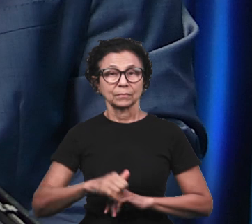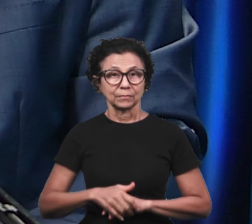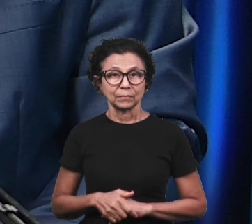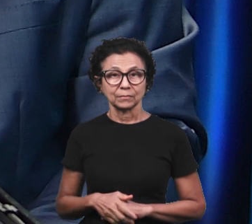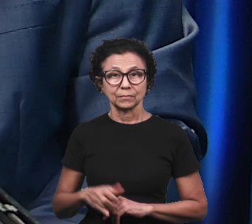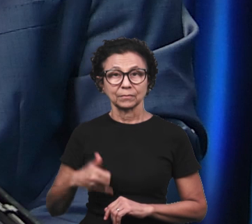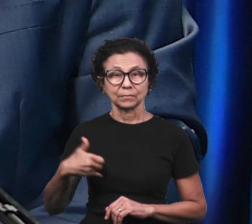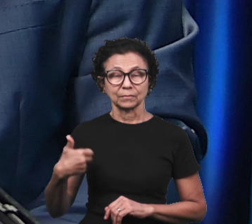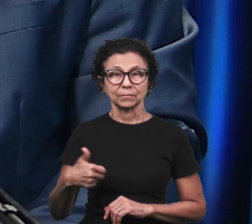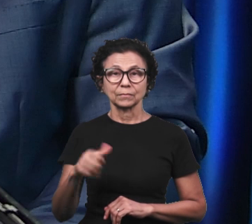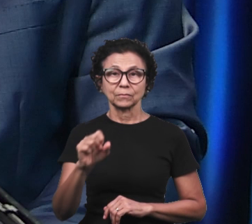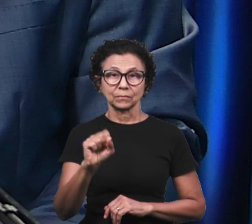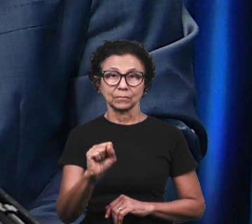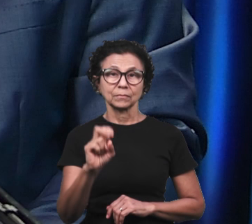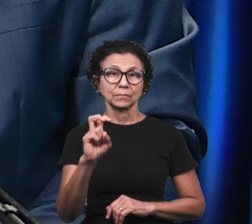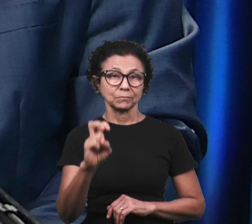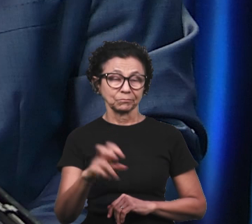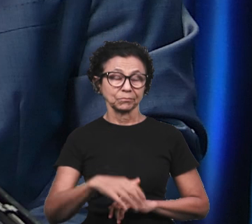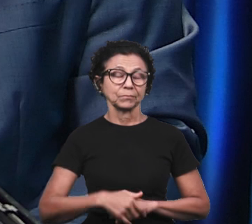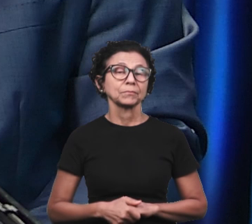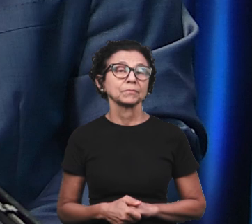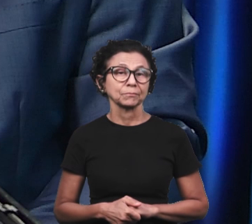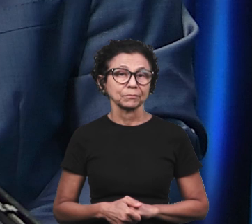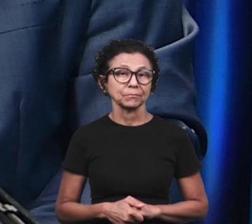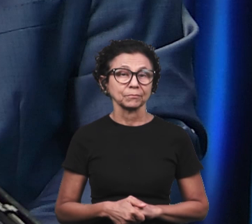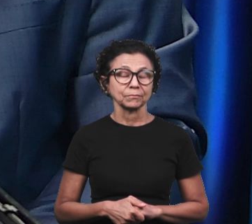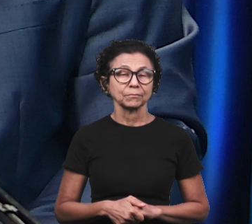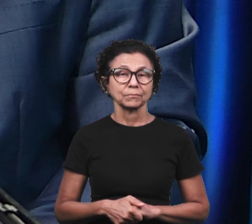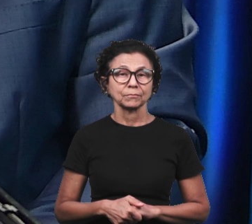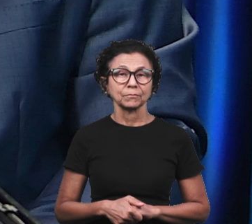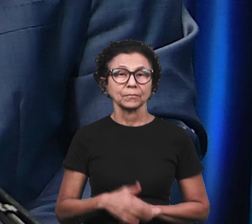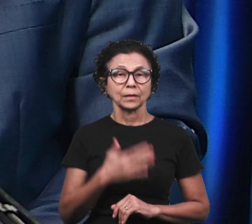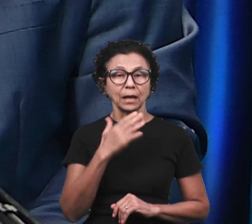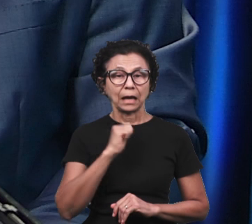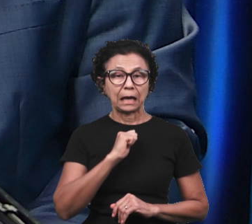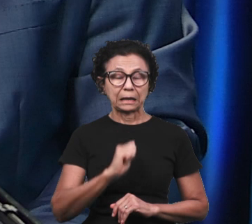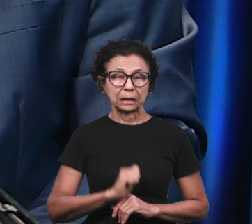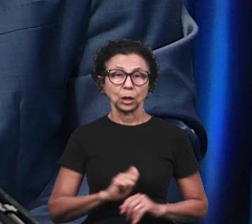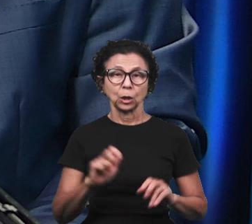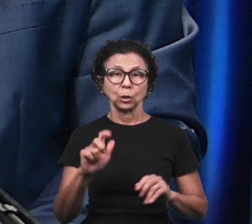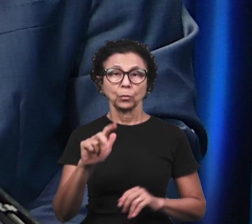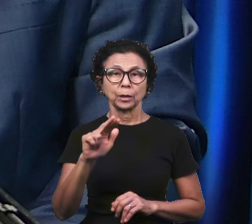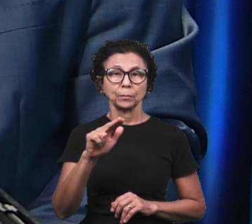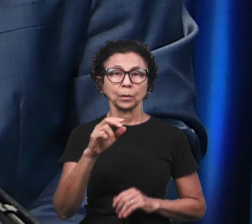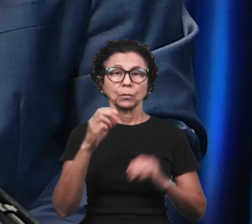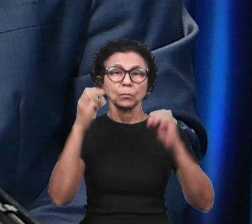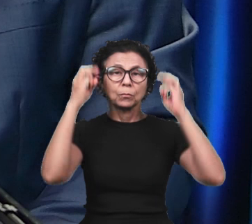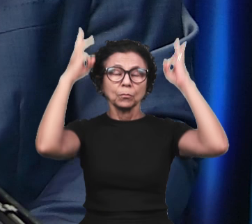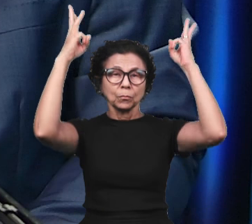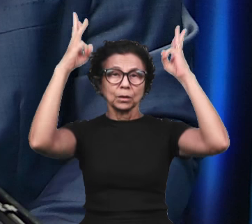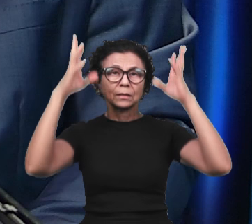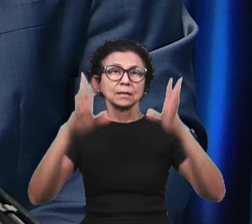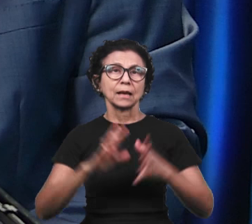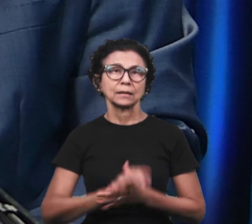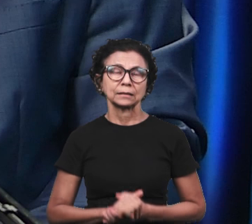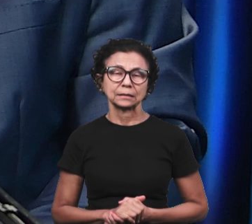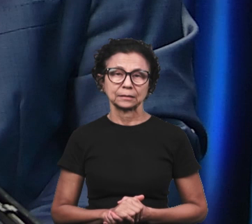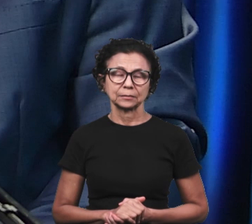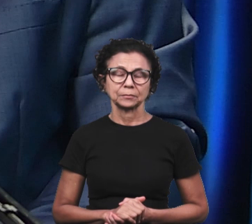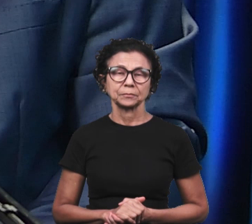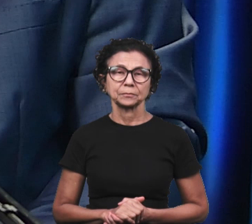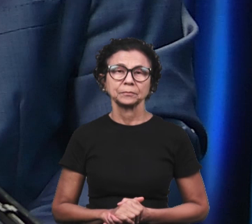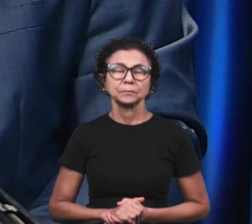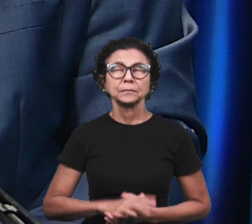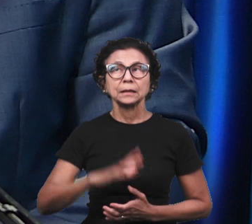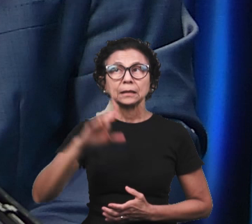de Moisés. Moisés foi chamado primeiro. E eu gostaria que você guardasse isso aqui. Guarde bem.